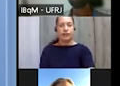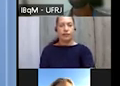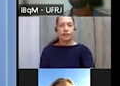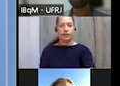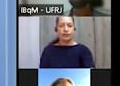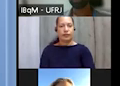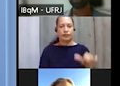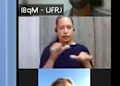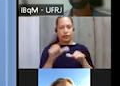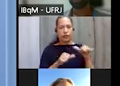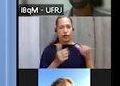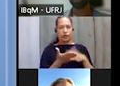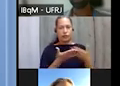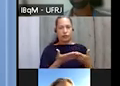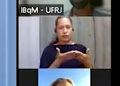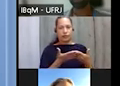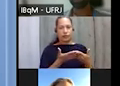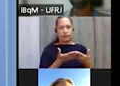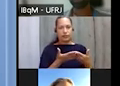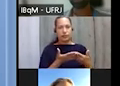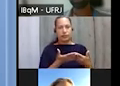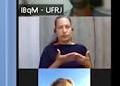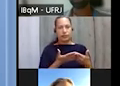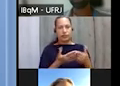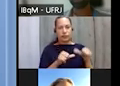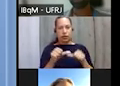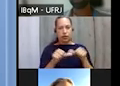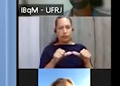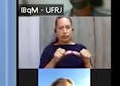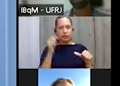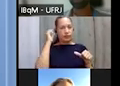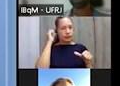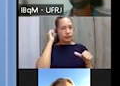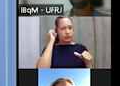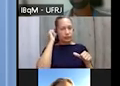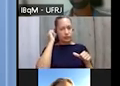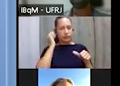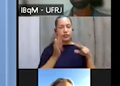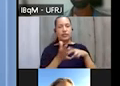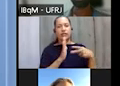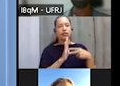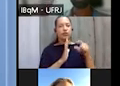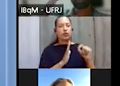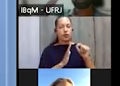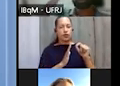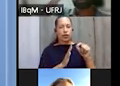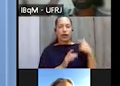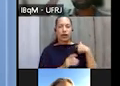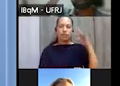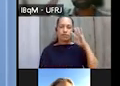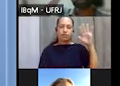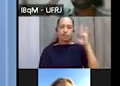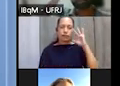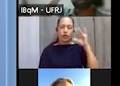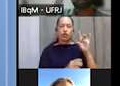Bom, o que isso resulta? A estimativa, só para